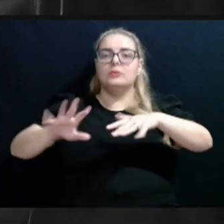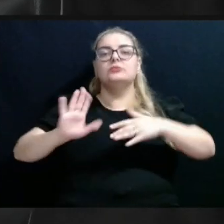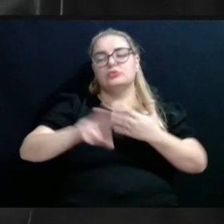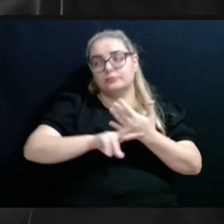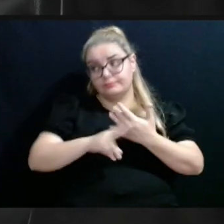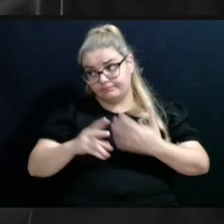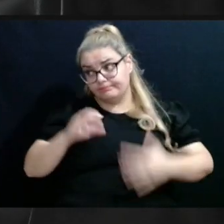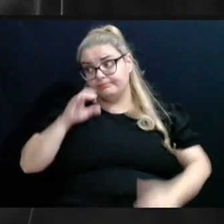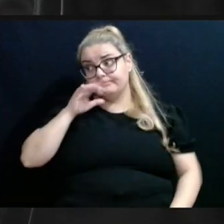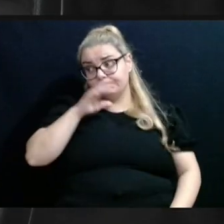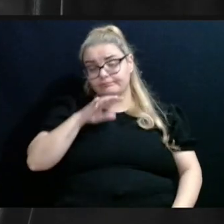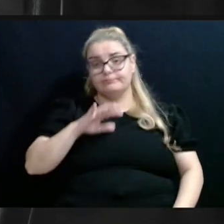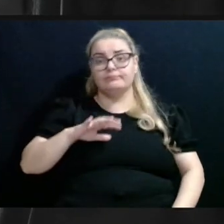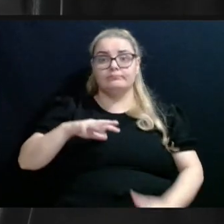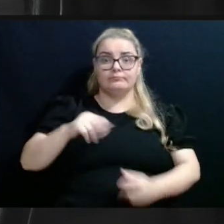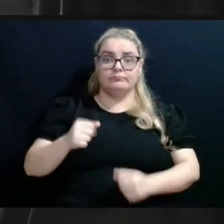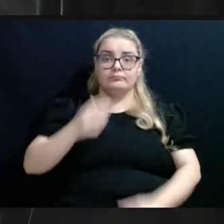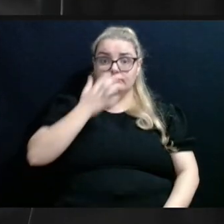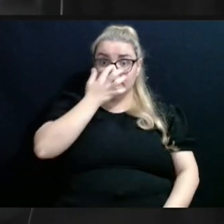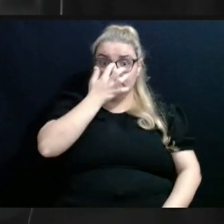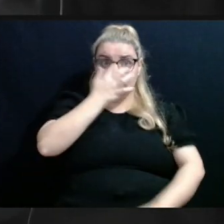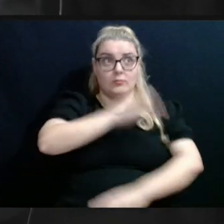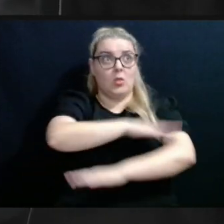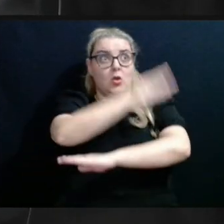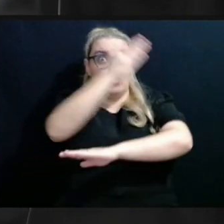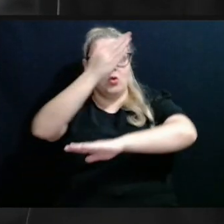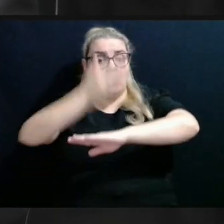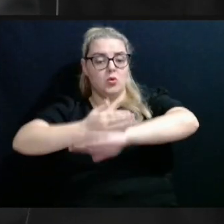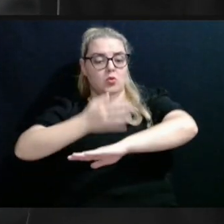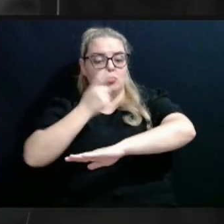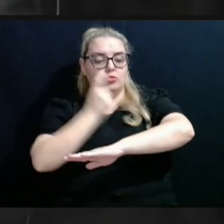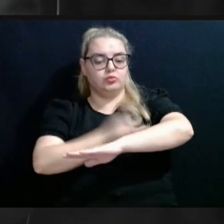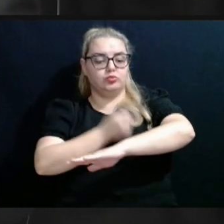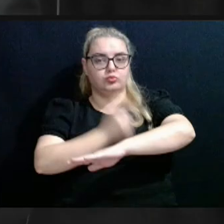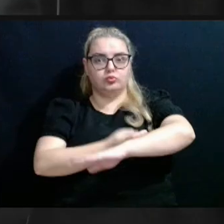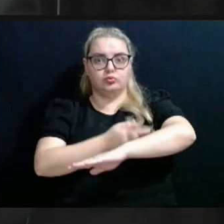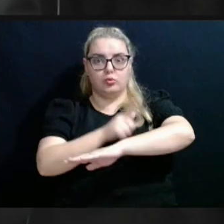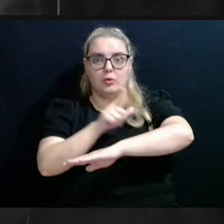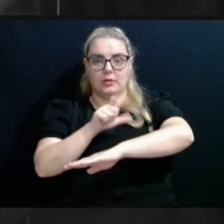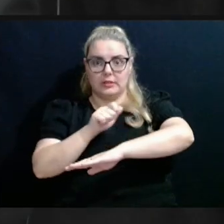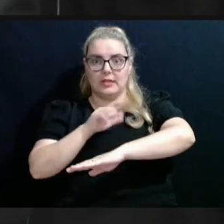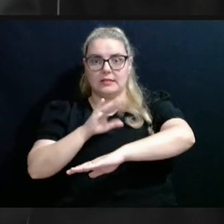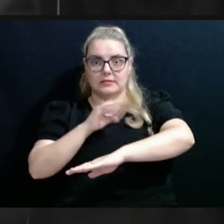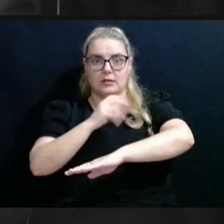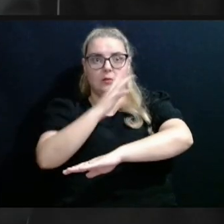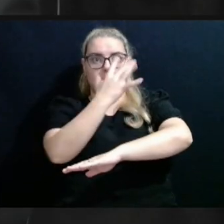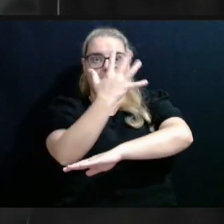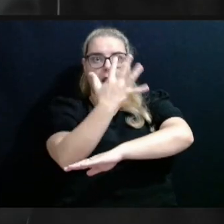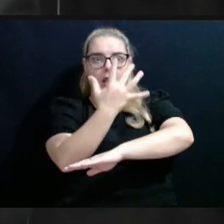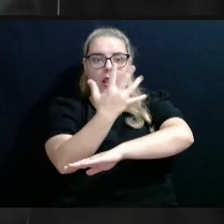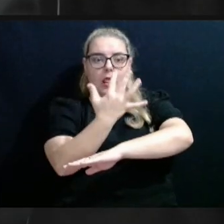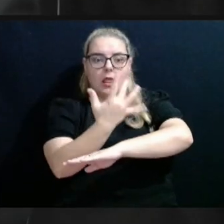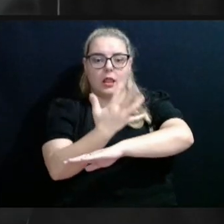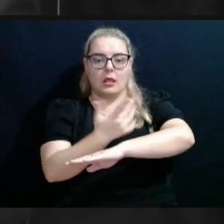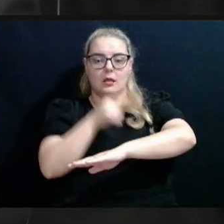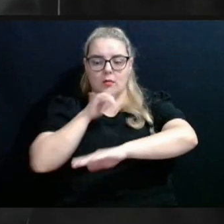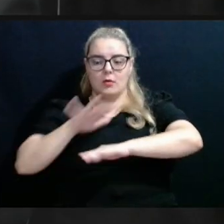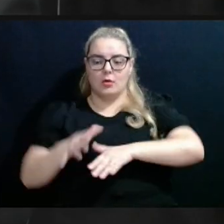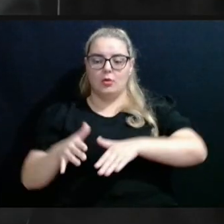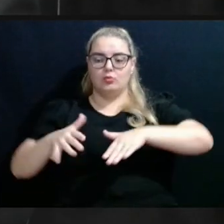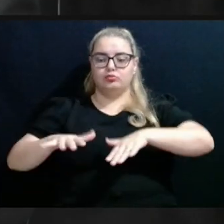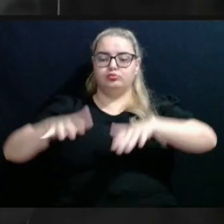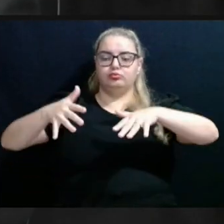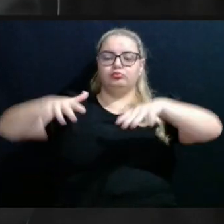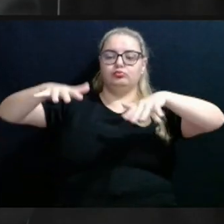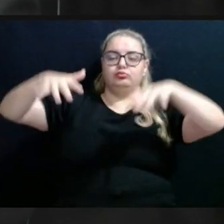O derretimento das calotas glaciais estão provocando as mudanças climáticas muito intensas no